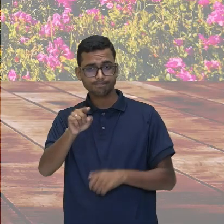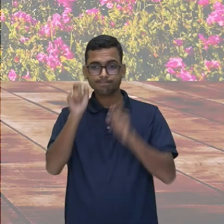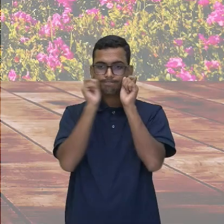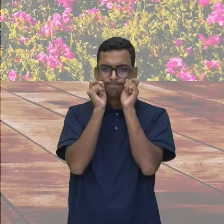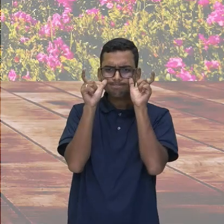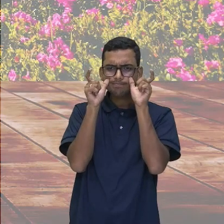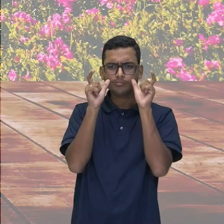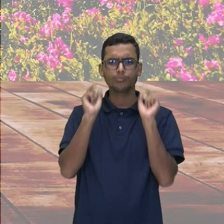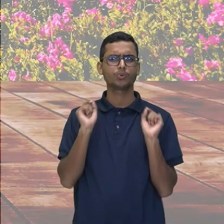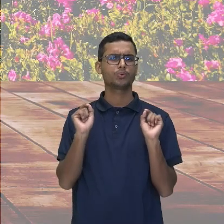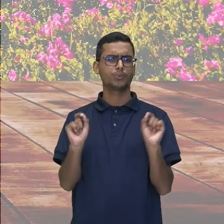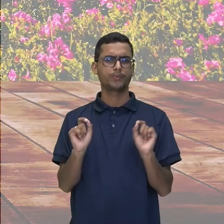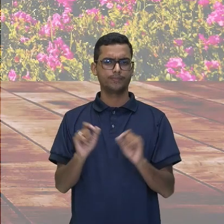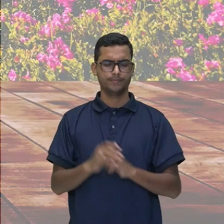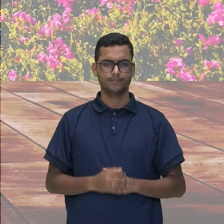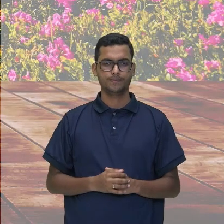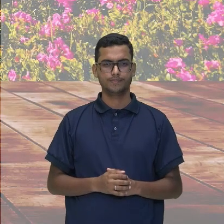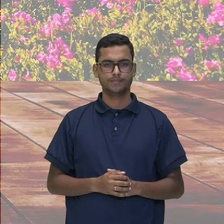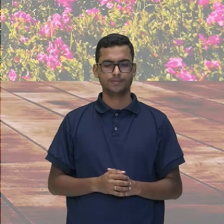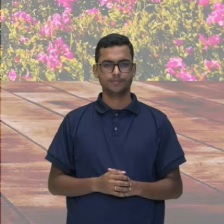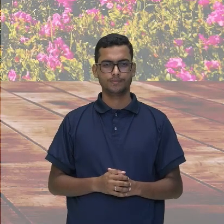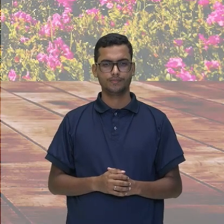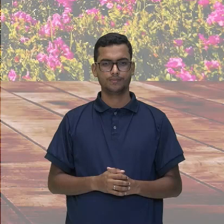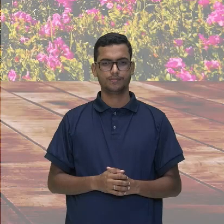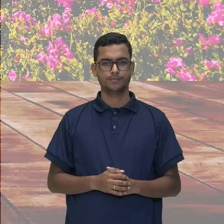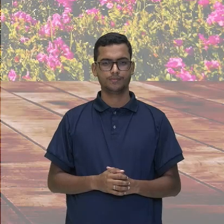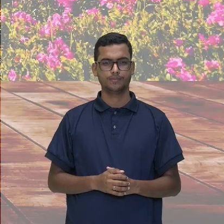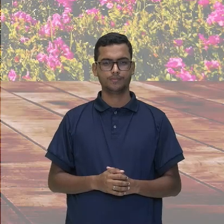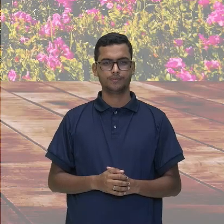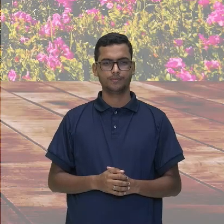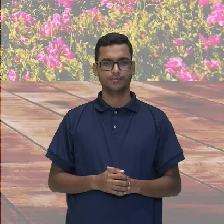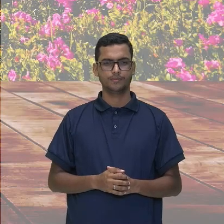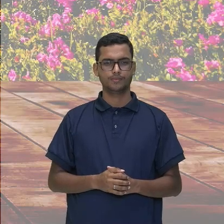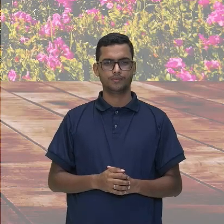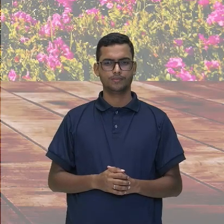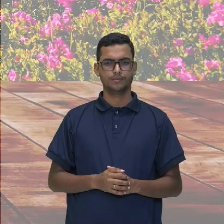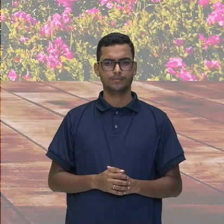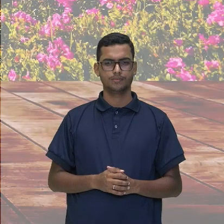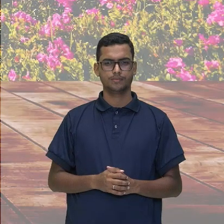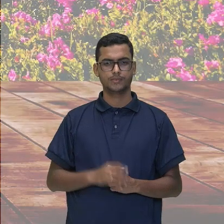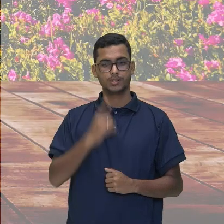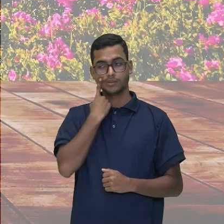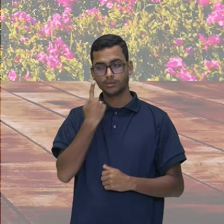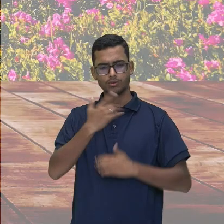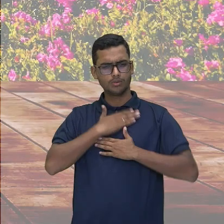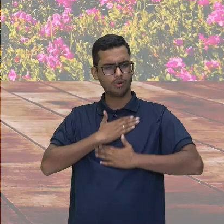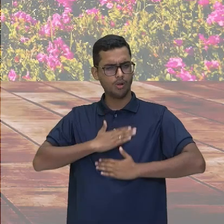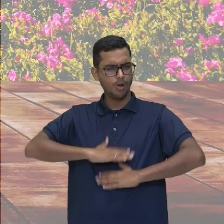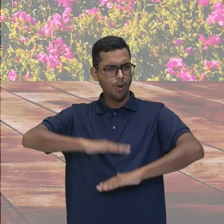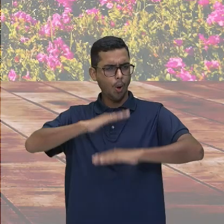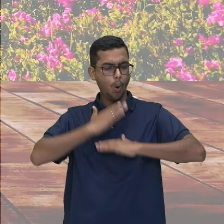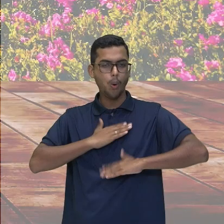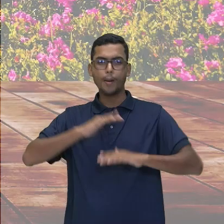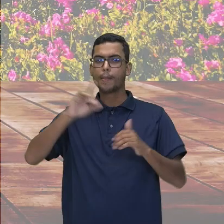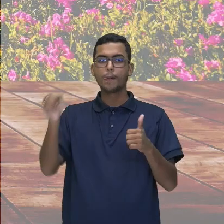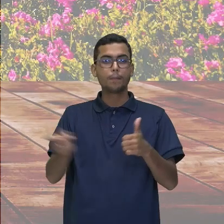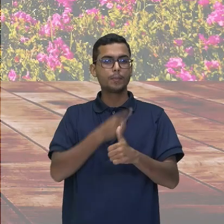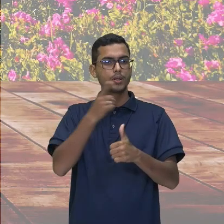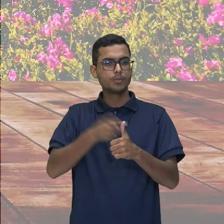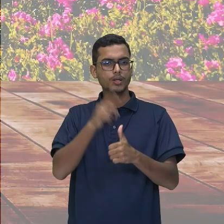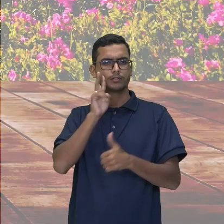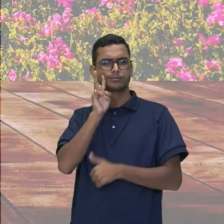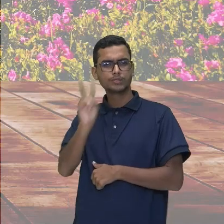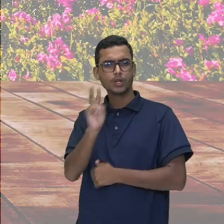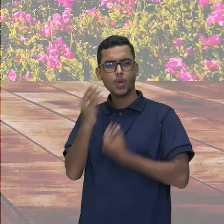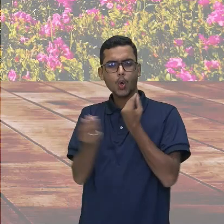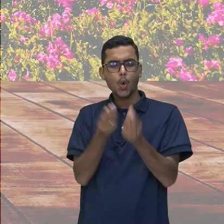Olha, eu vou mostrar para você a listinha, tá? Então, vamos com calma aí para você observar bem. Primeiro, você vai ficar de olho no layout